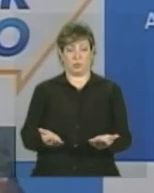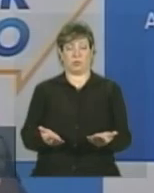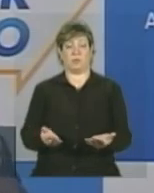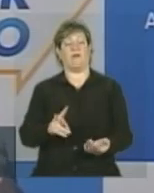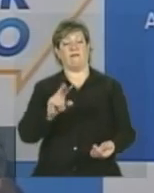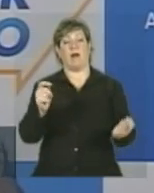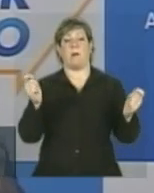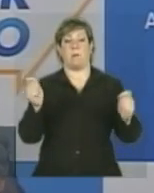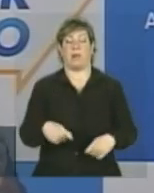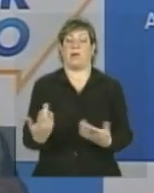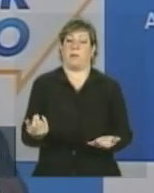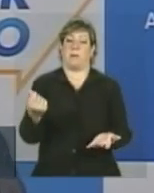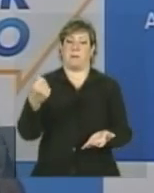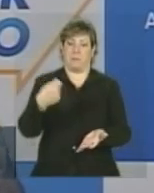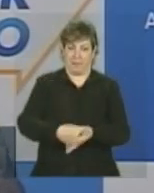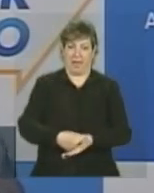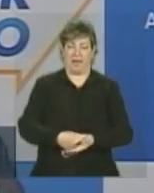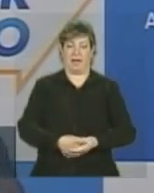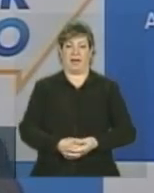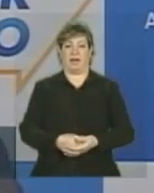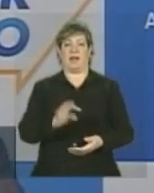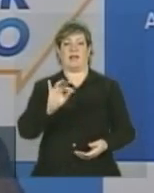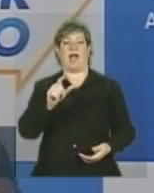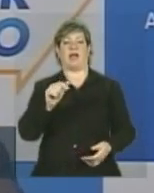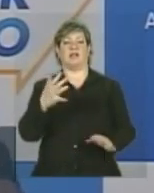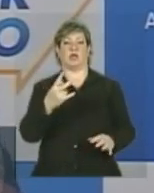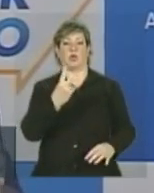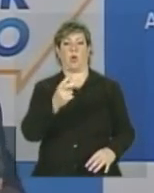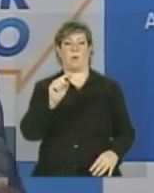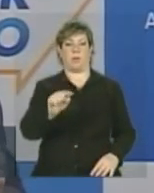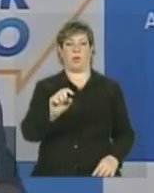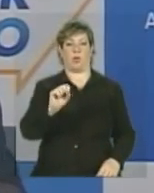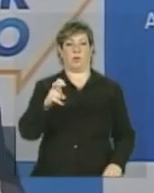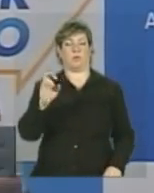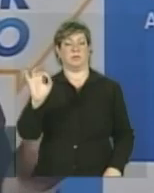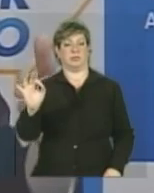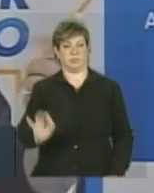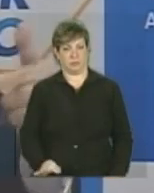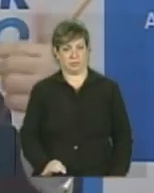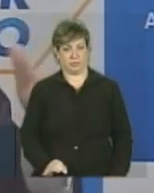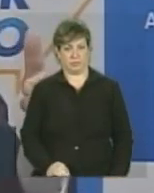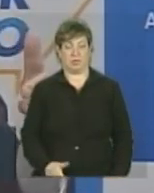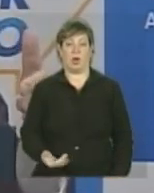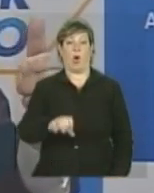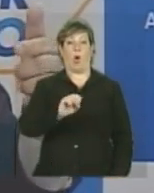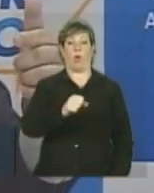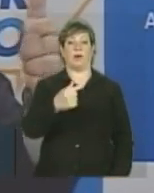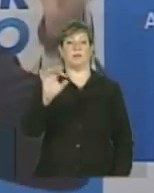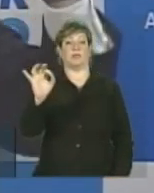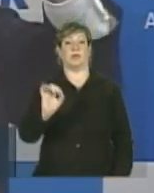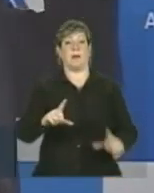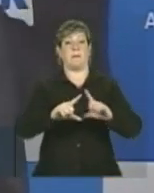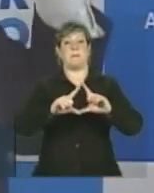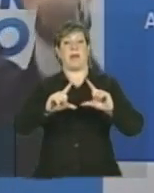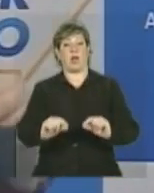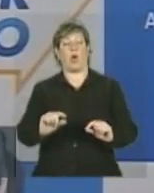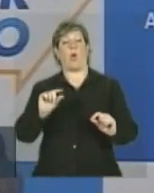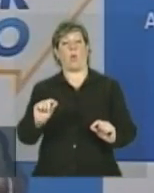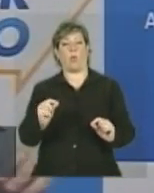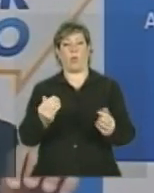vai poder pagar uma taxa de 2,85%, quer dizer, 87% menor do que se ele estivesse